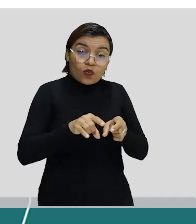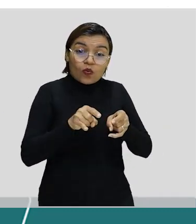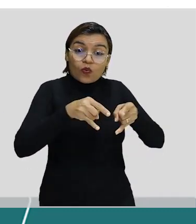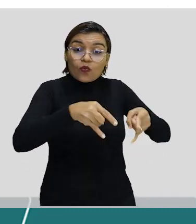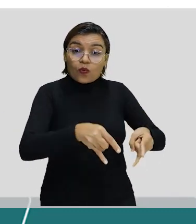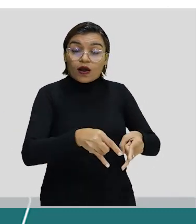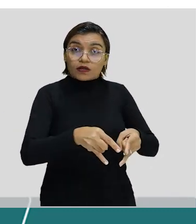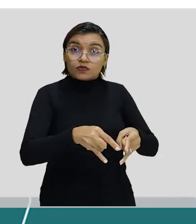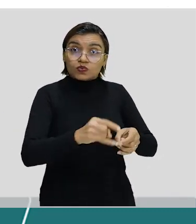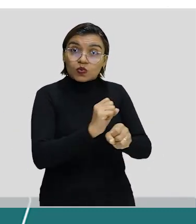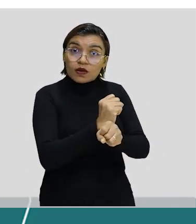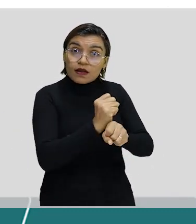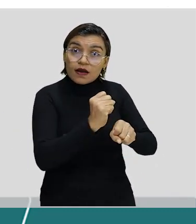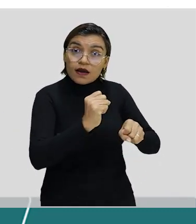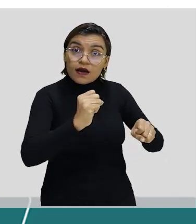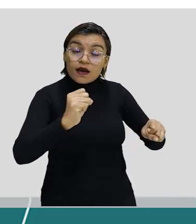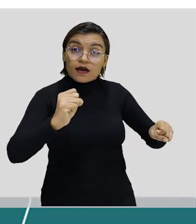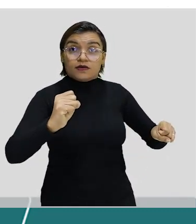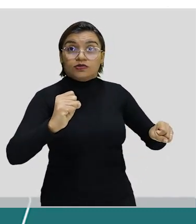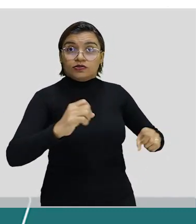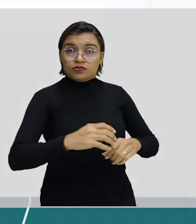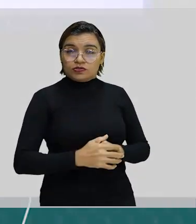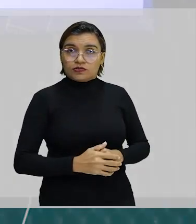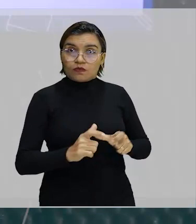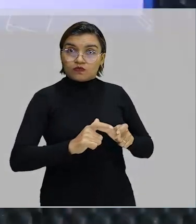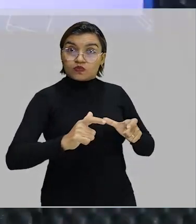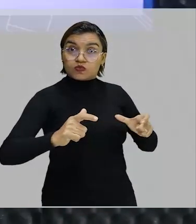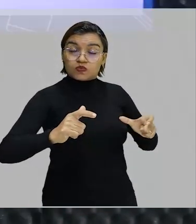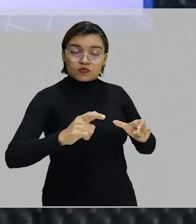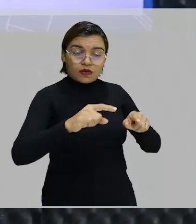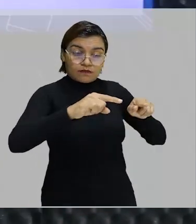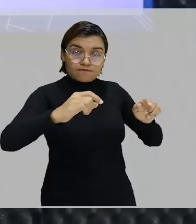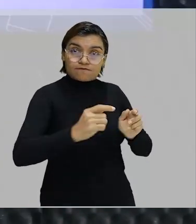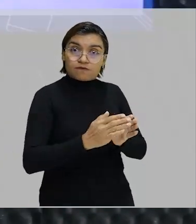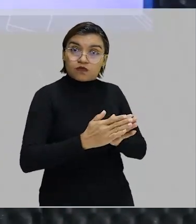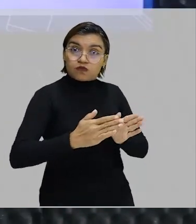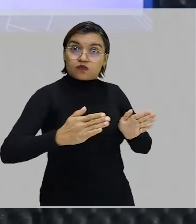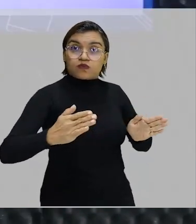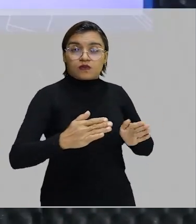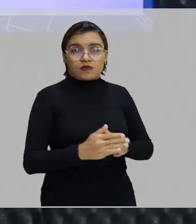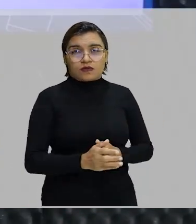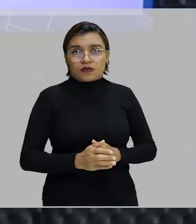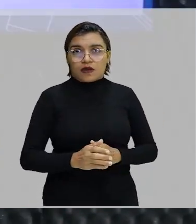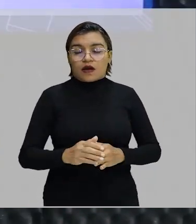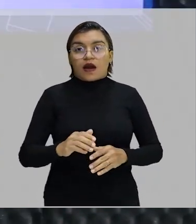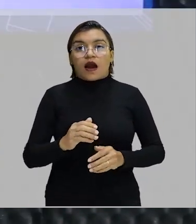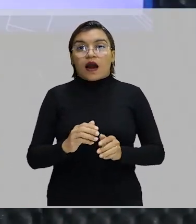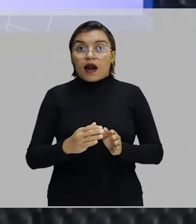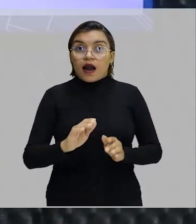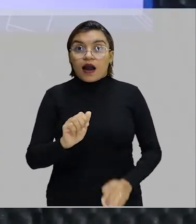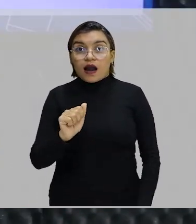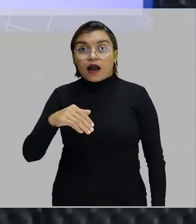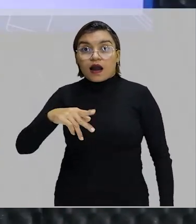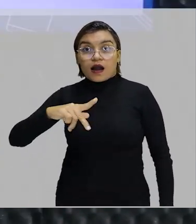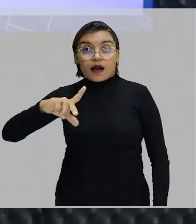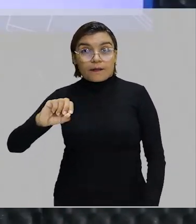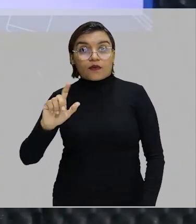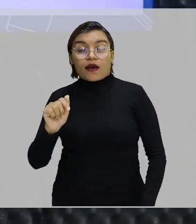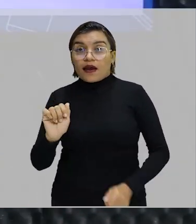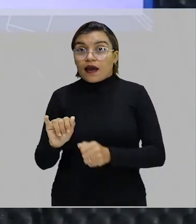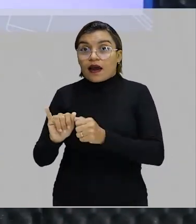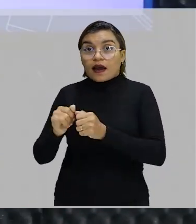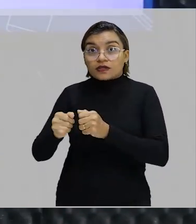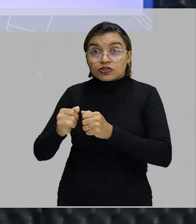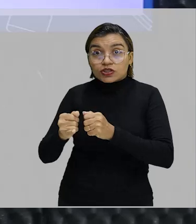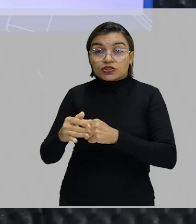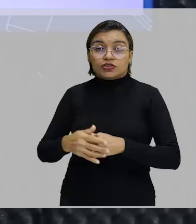uma característica, é um adjetivo. E esse adjetivo vai concordar com o substantivo mais próximo se